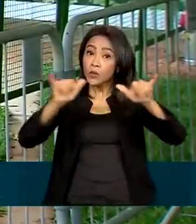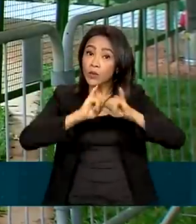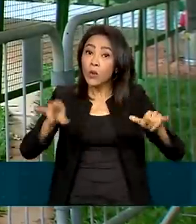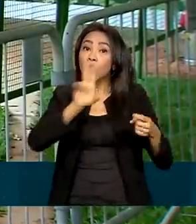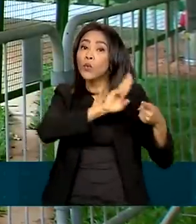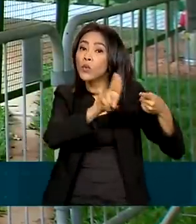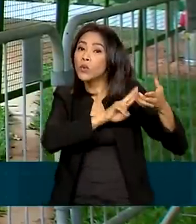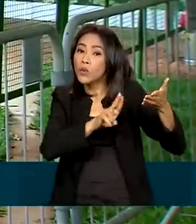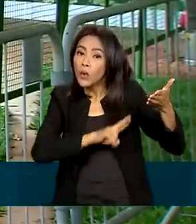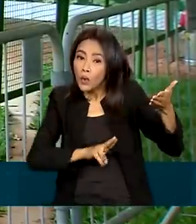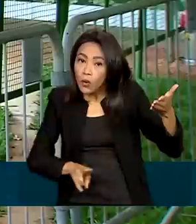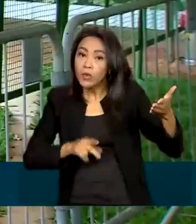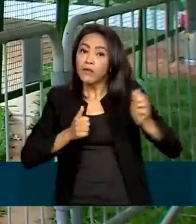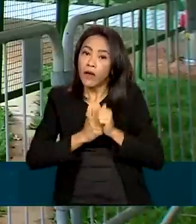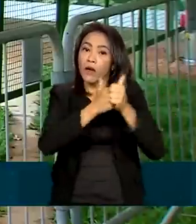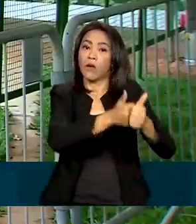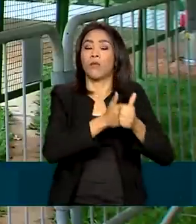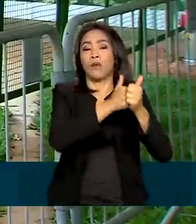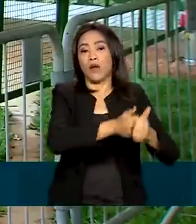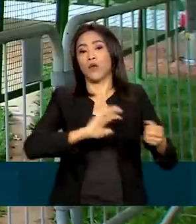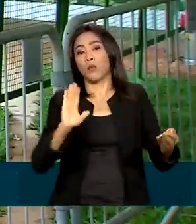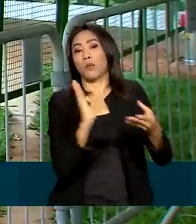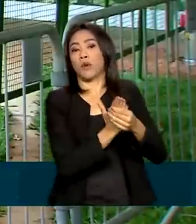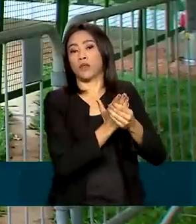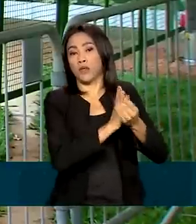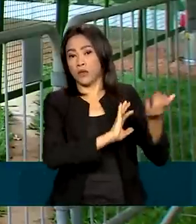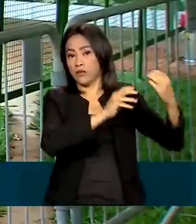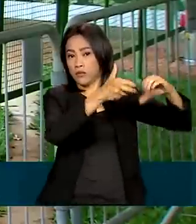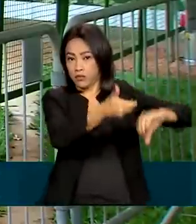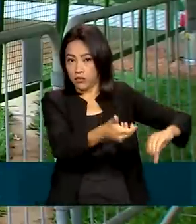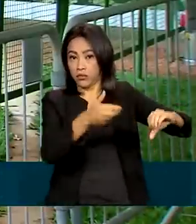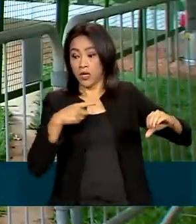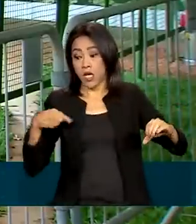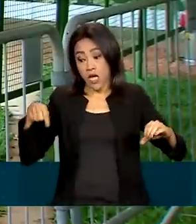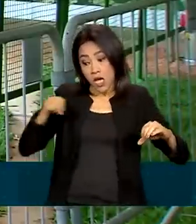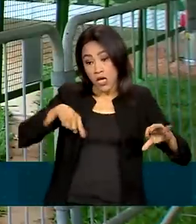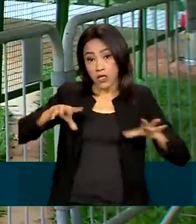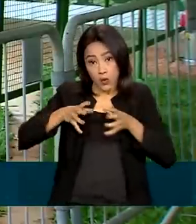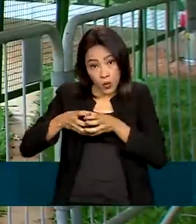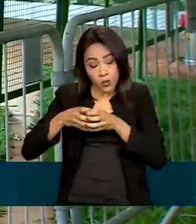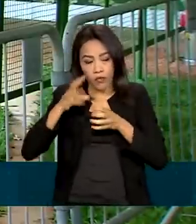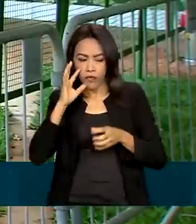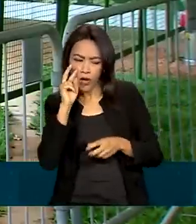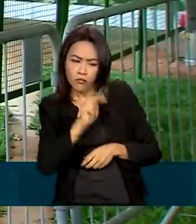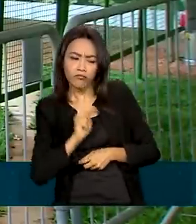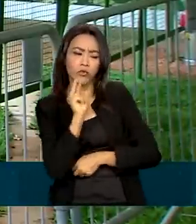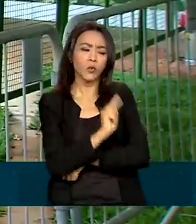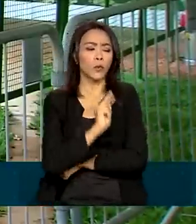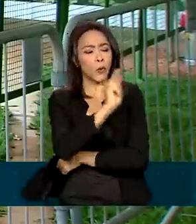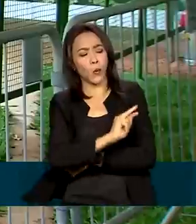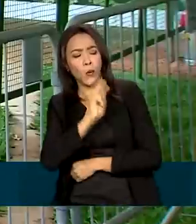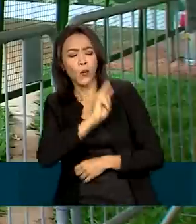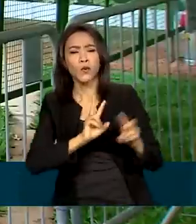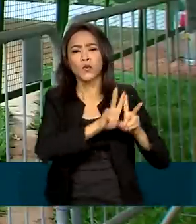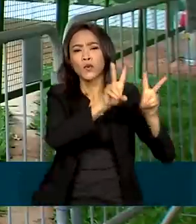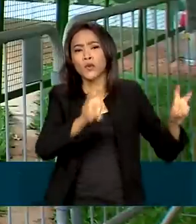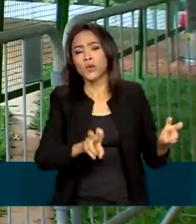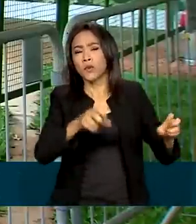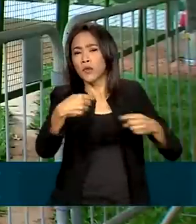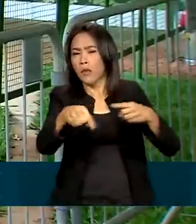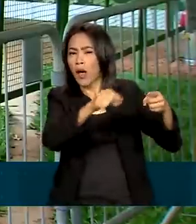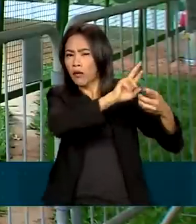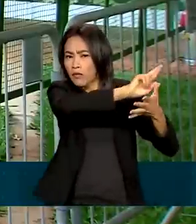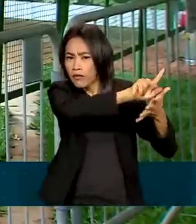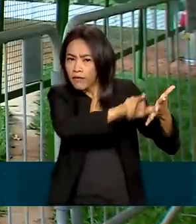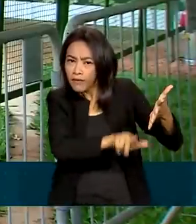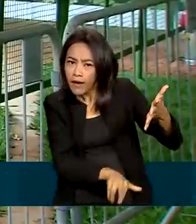processo de transição no Congresso. Eles vão ficar de olho, né, nas pautas, nos temas que tramitam no Legislativo, que estão relacionados com diversas